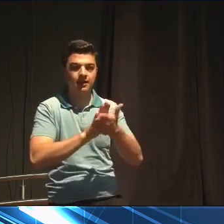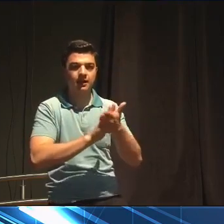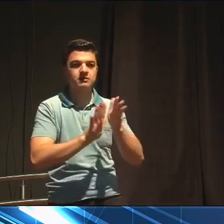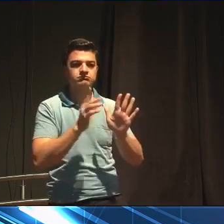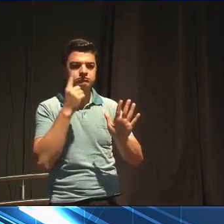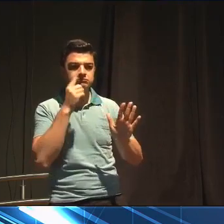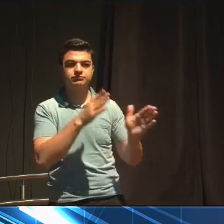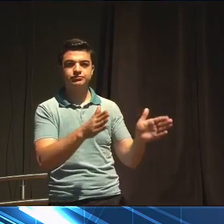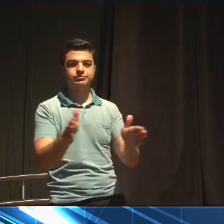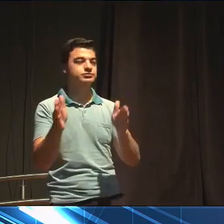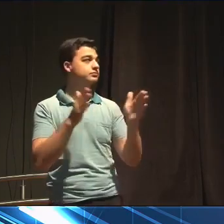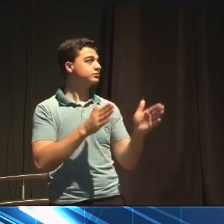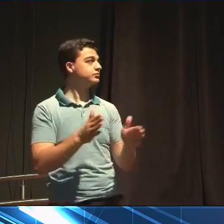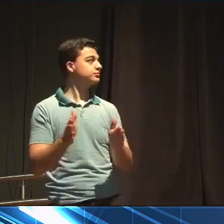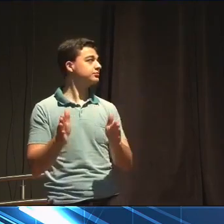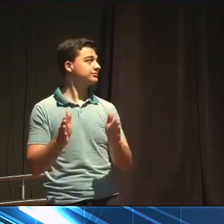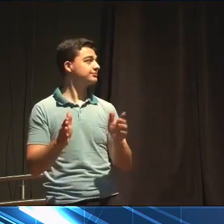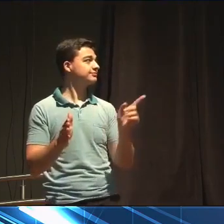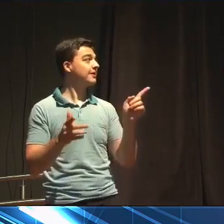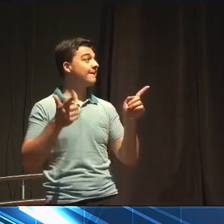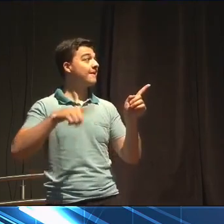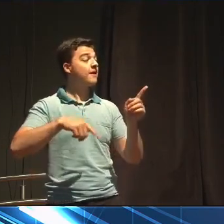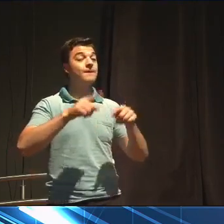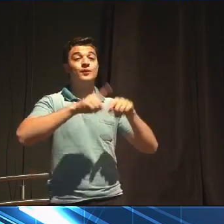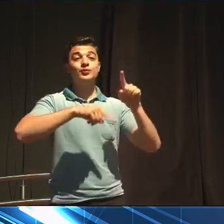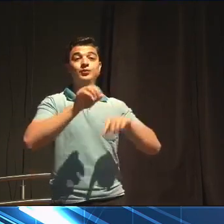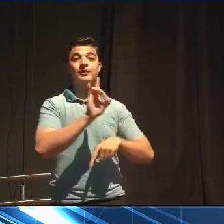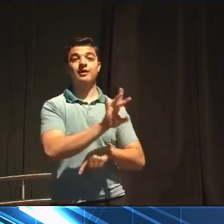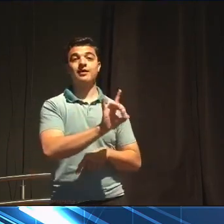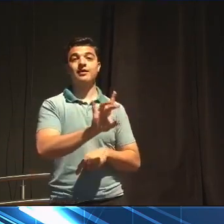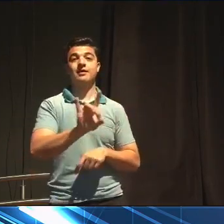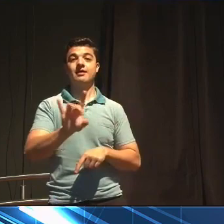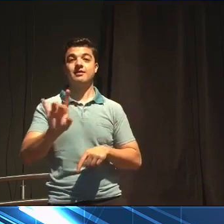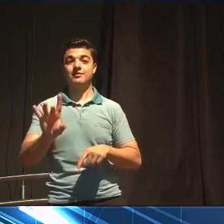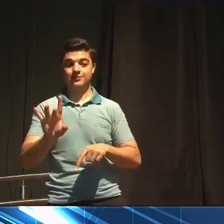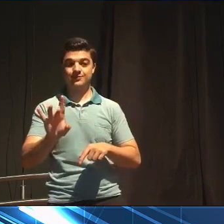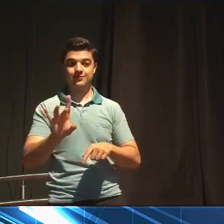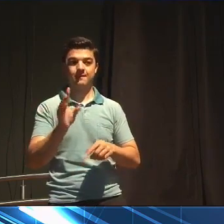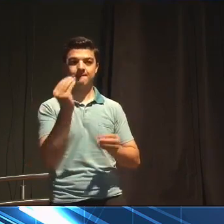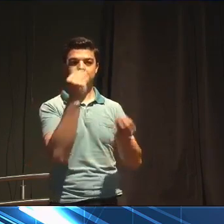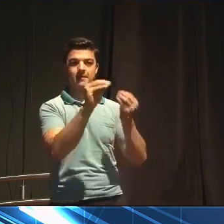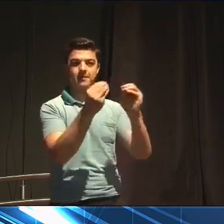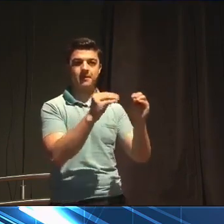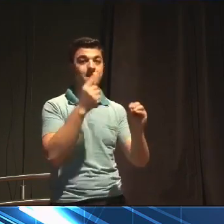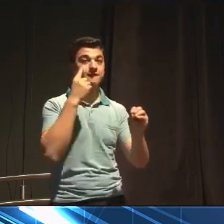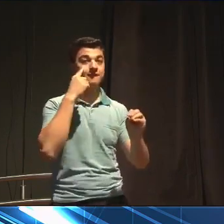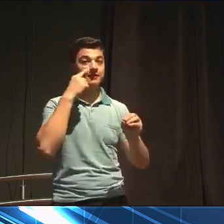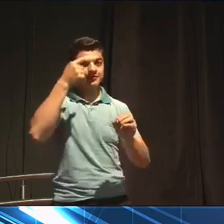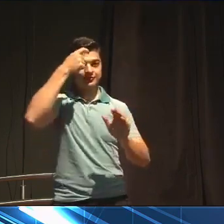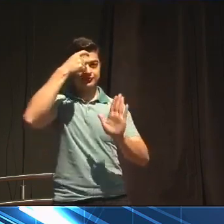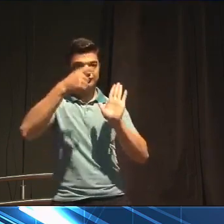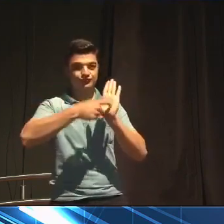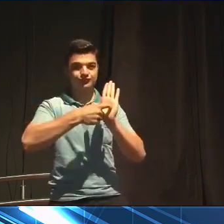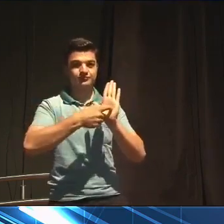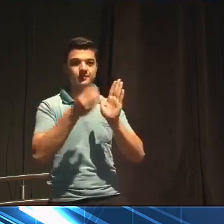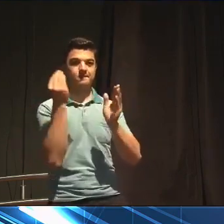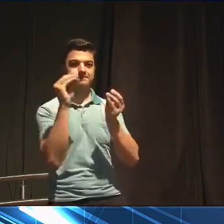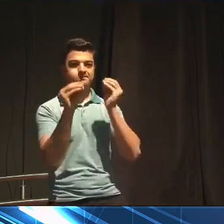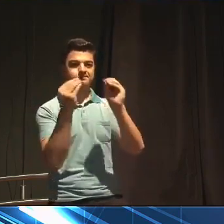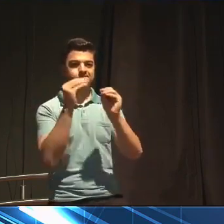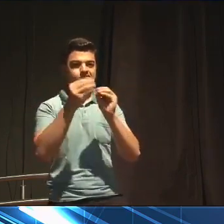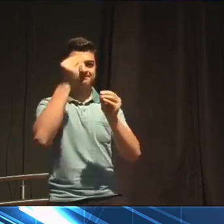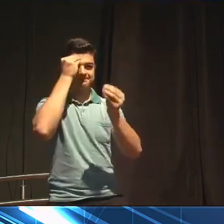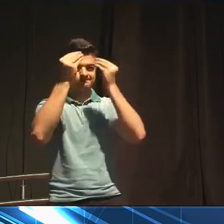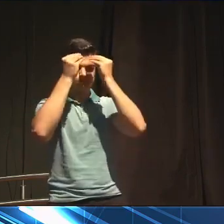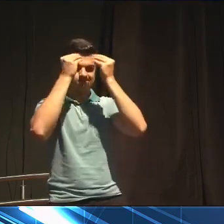de todos os produtos através de dados sintéticos para fazer o treinamento da IA, tá? Então imagina, a Coca-Cola trocou